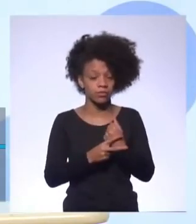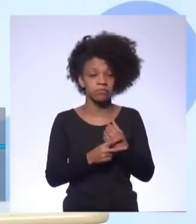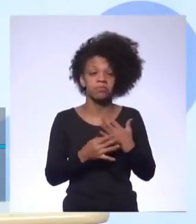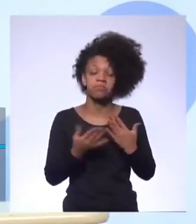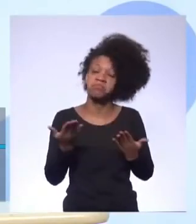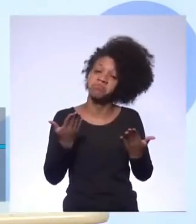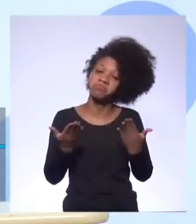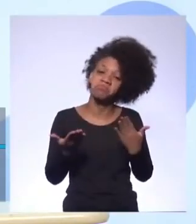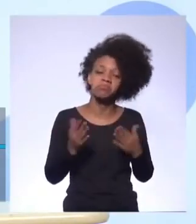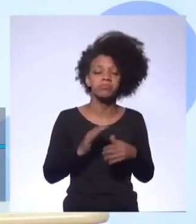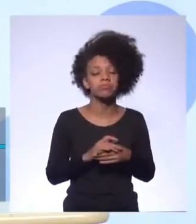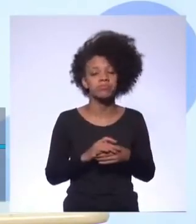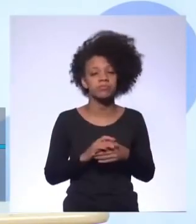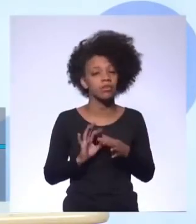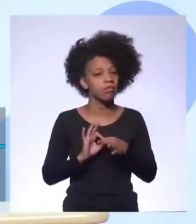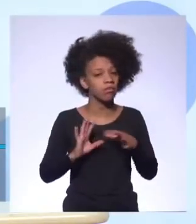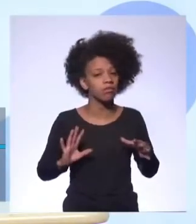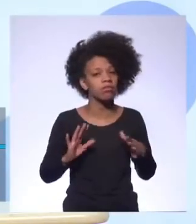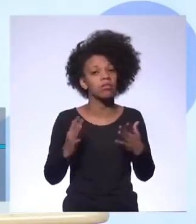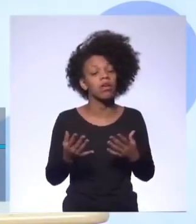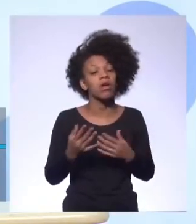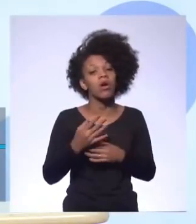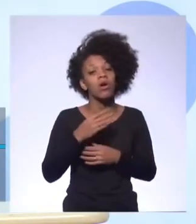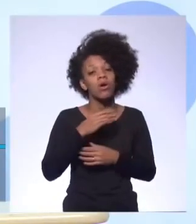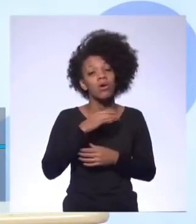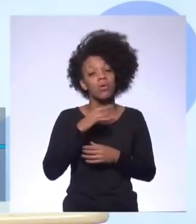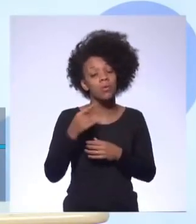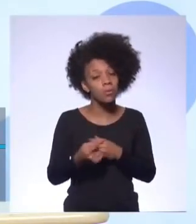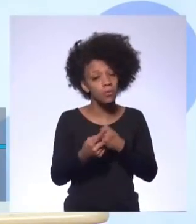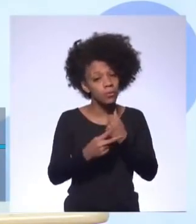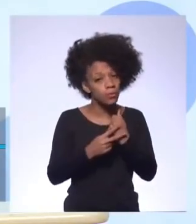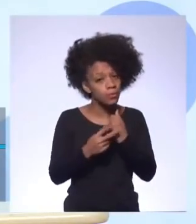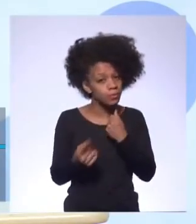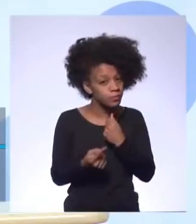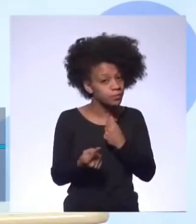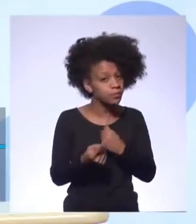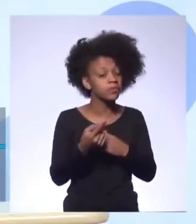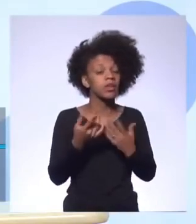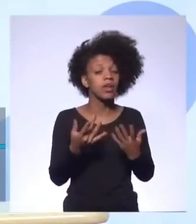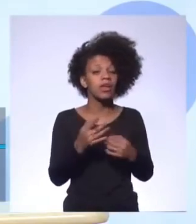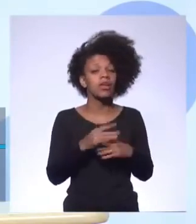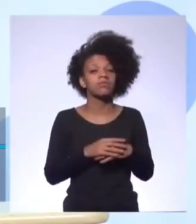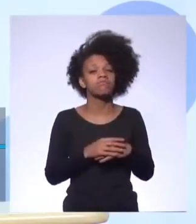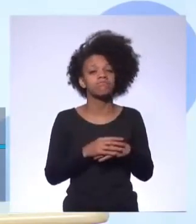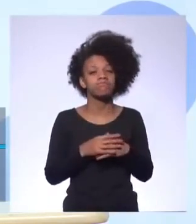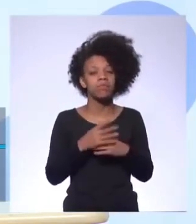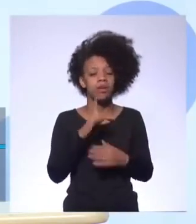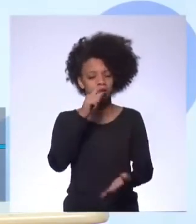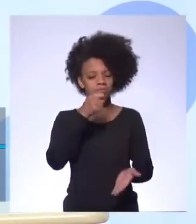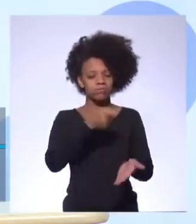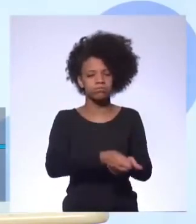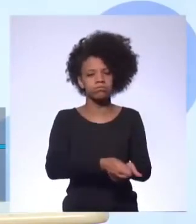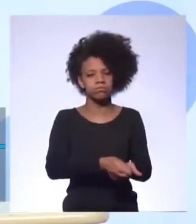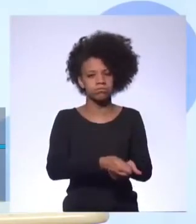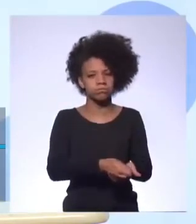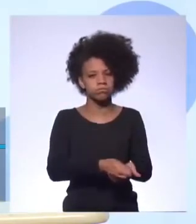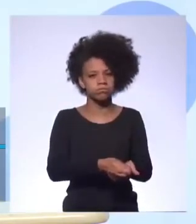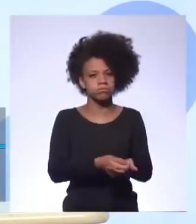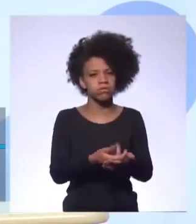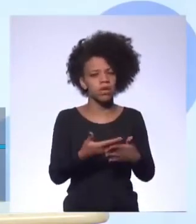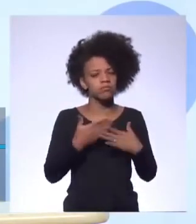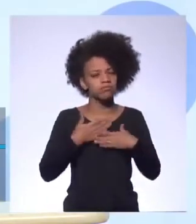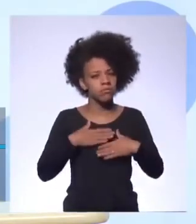Até porque esse infinitivo, ele acaba tendo, ele soa como ordem, né? Fica